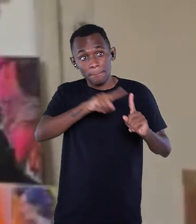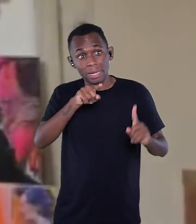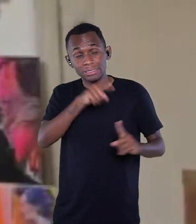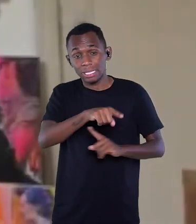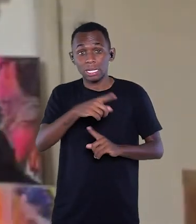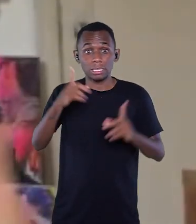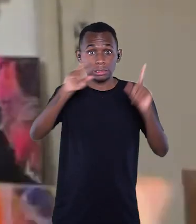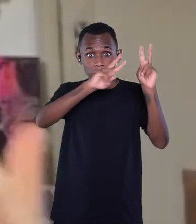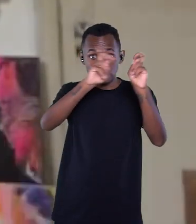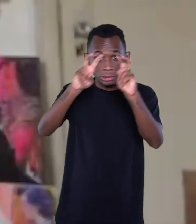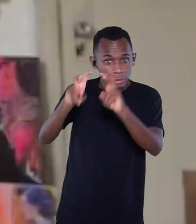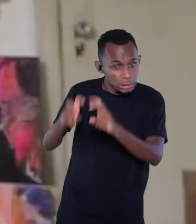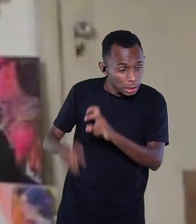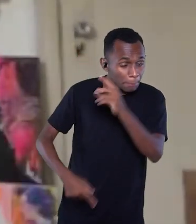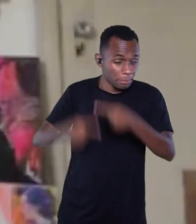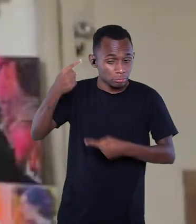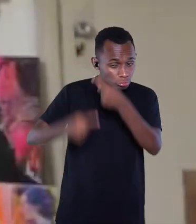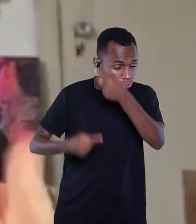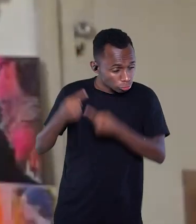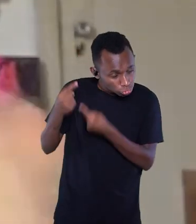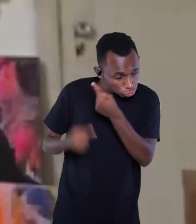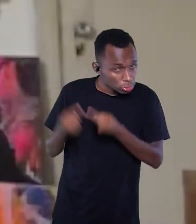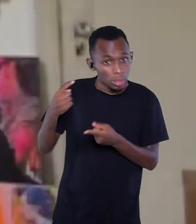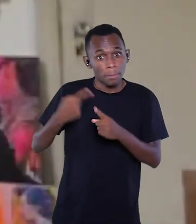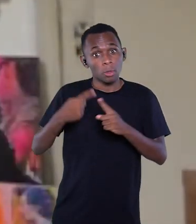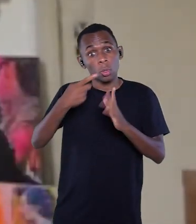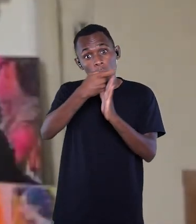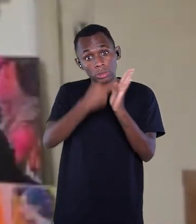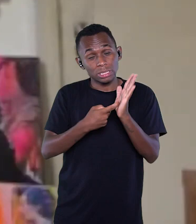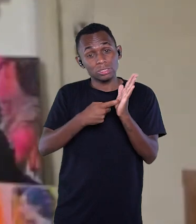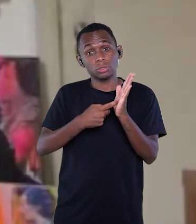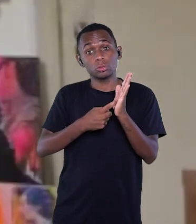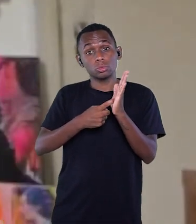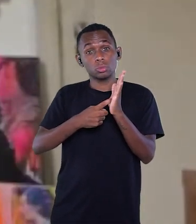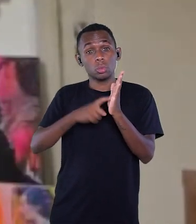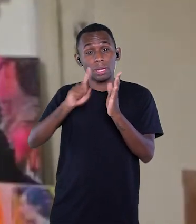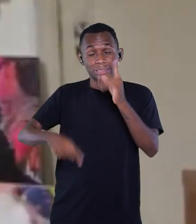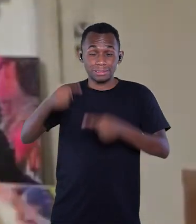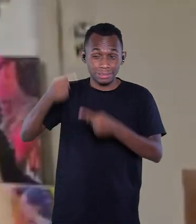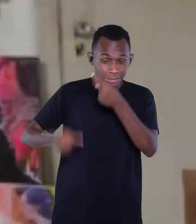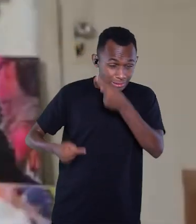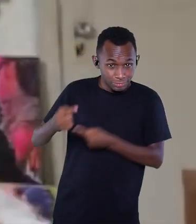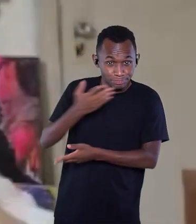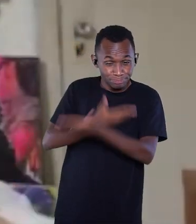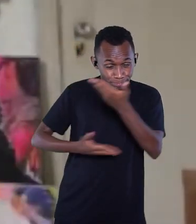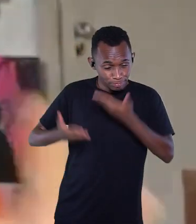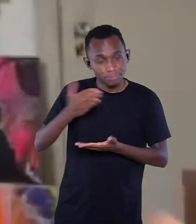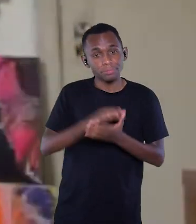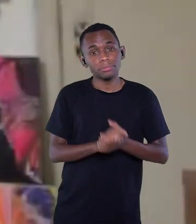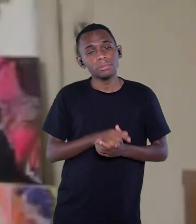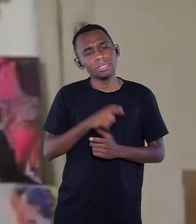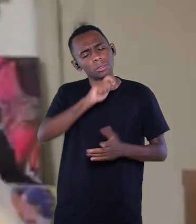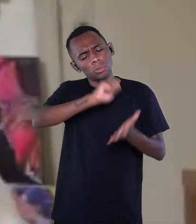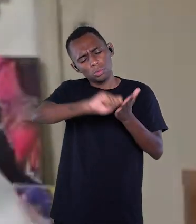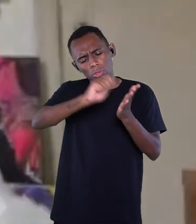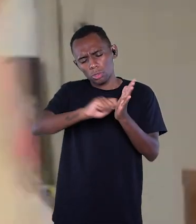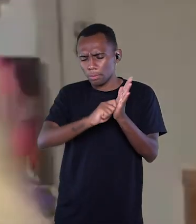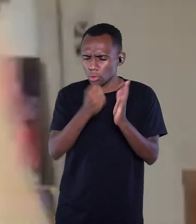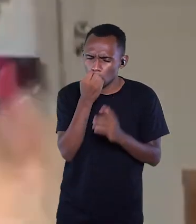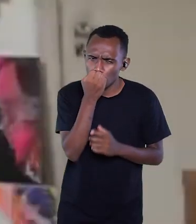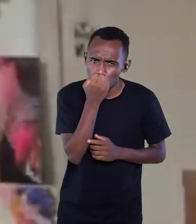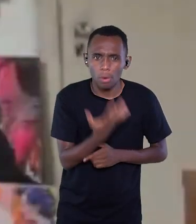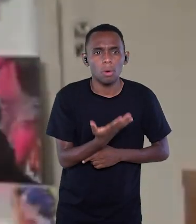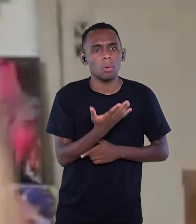polêmica. Mesmo hoje, os textos dela são muito polêmicos, apesar de ser uma escritora assim, muito boa,